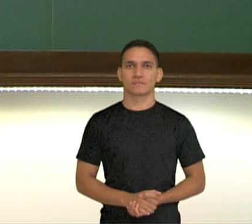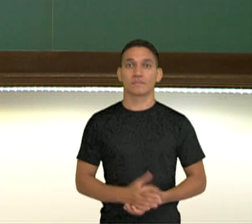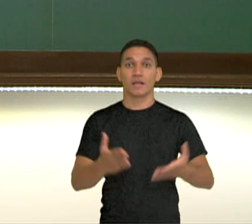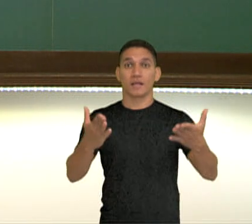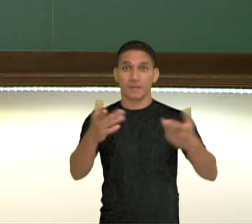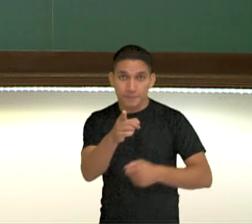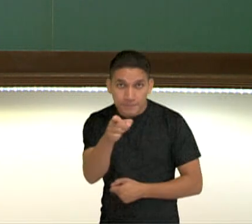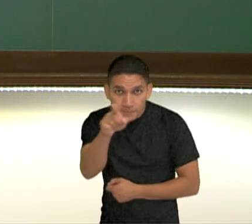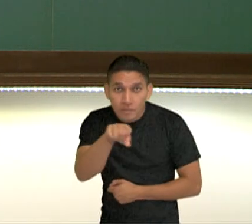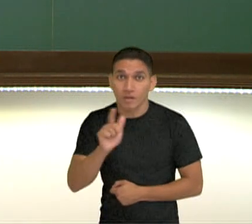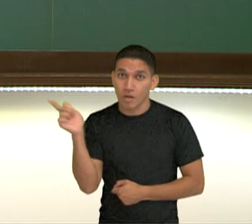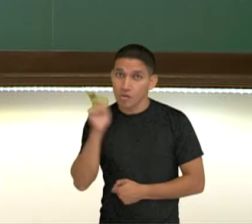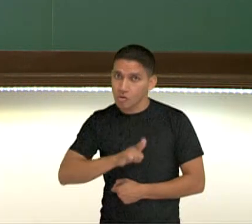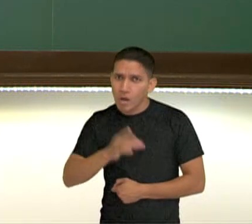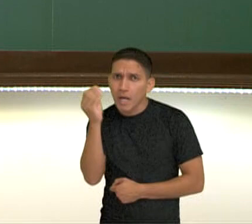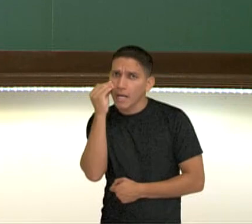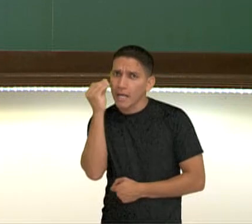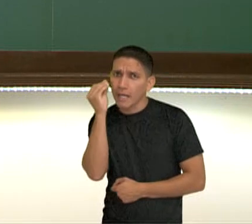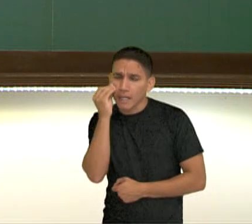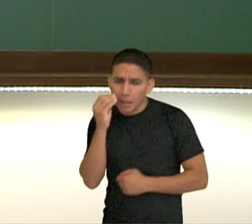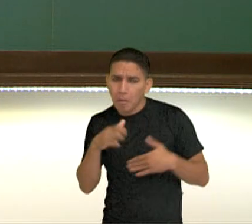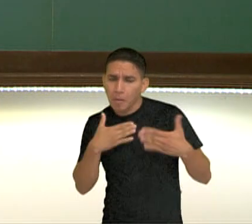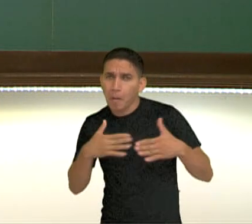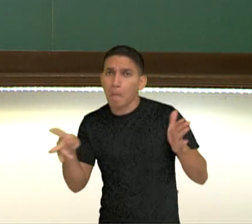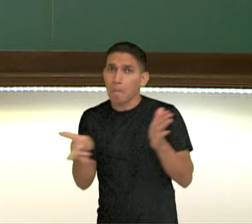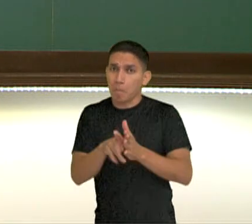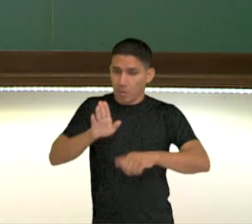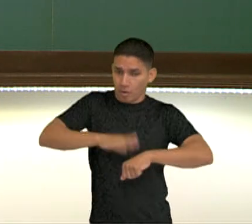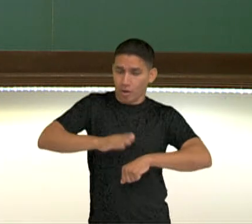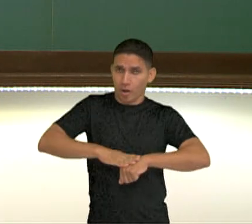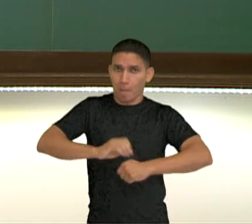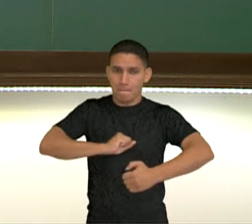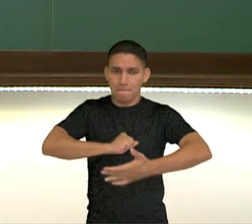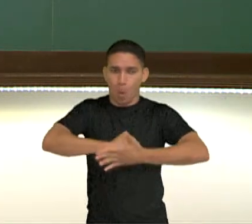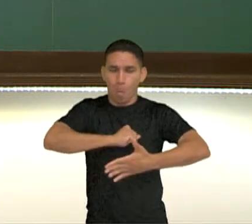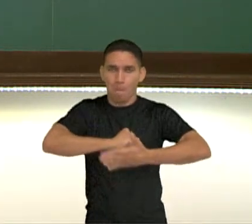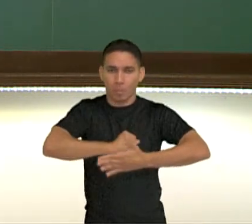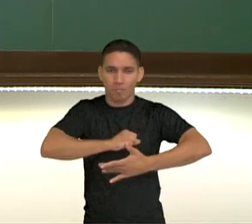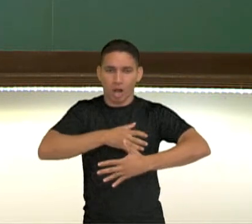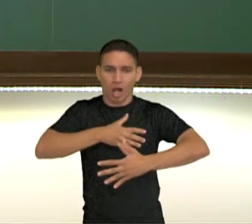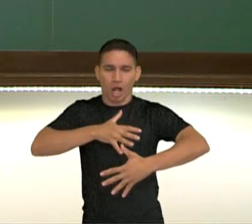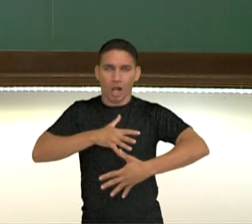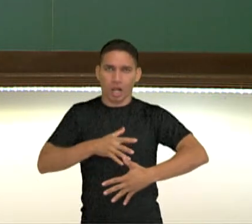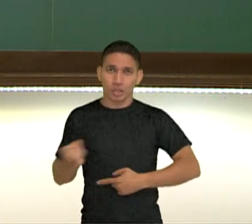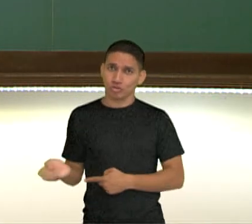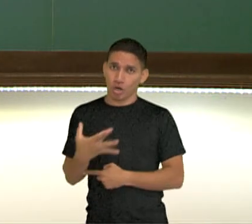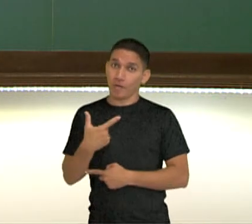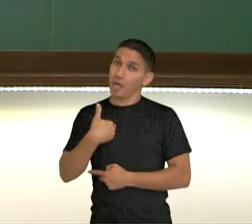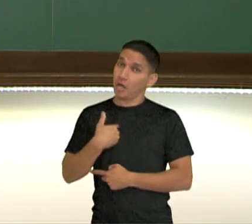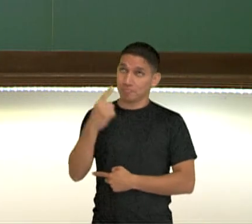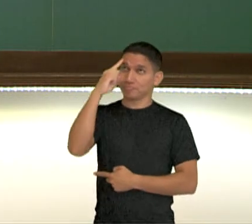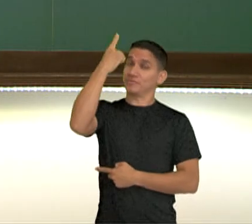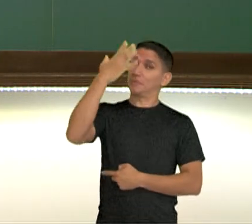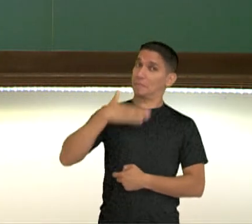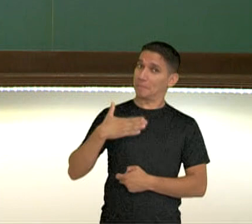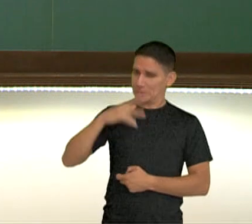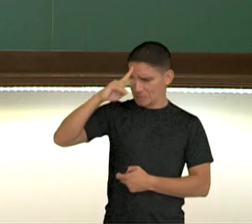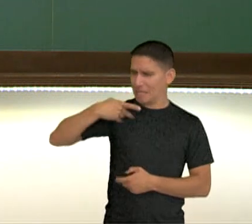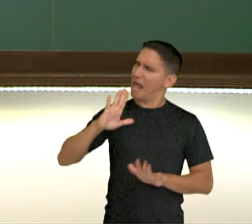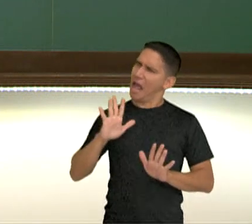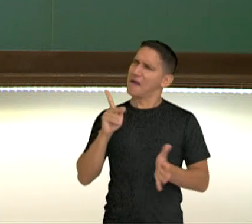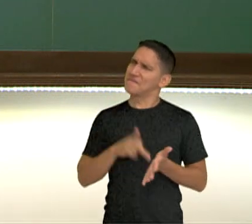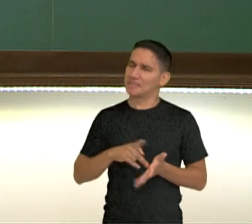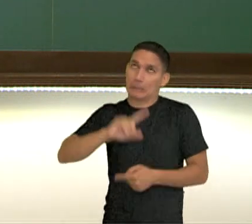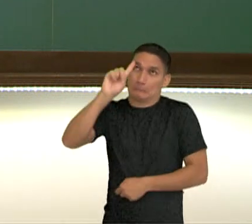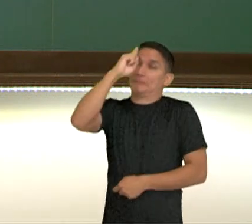Oi e aí galera experimentou produzir novos sons aí na sua casa eu criei o meu Na verdade eu